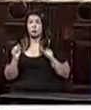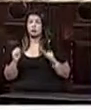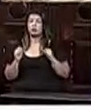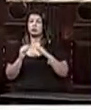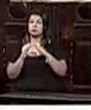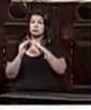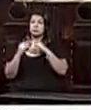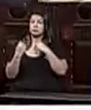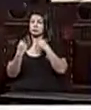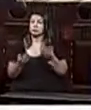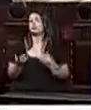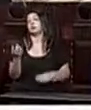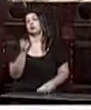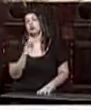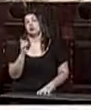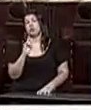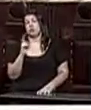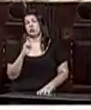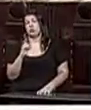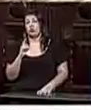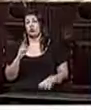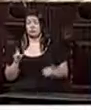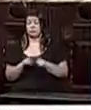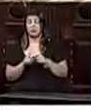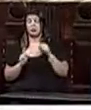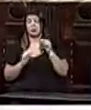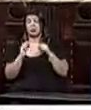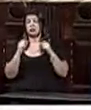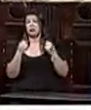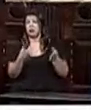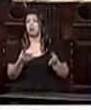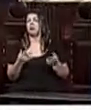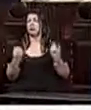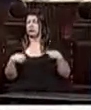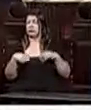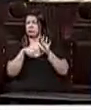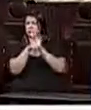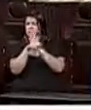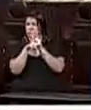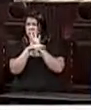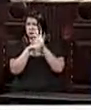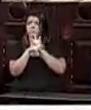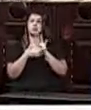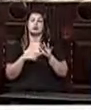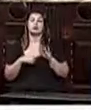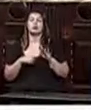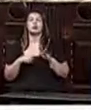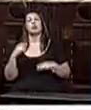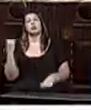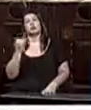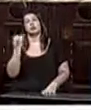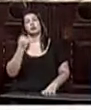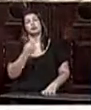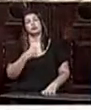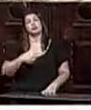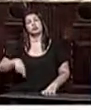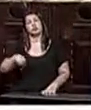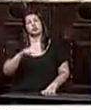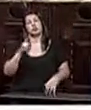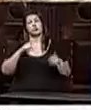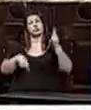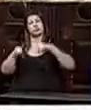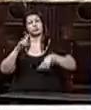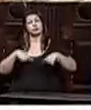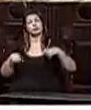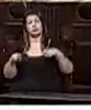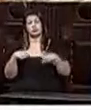serão contemplados, que estão sendo contemplados já com a entrega das chaves. Portanto, eu queria dizer que a iniciativa é muito importante, o nosso mandato buscará